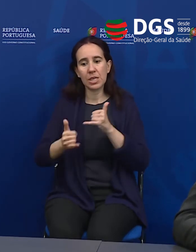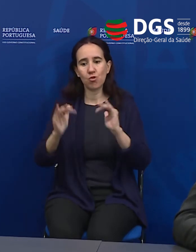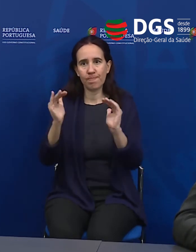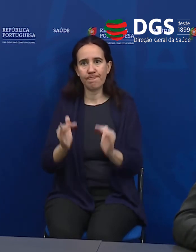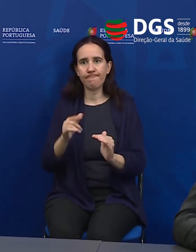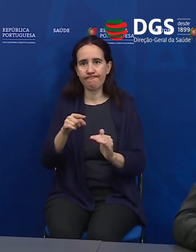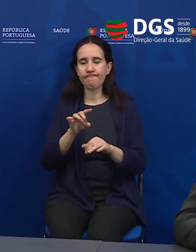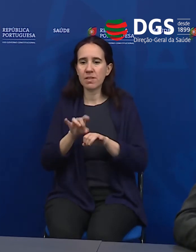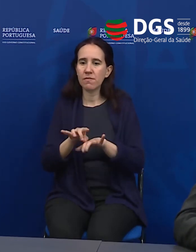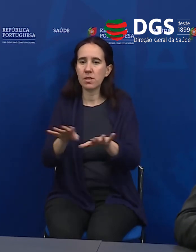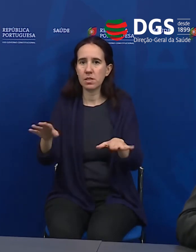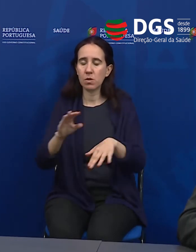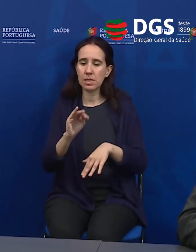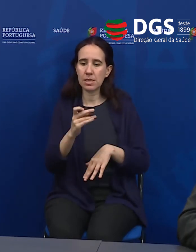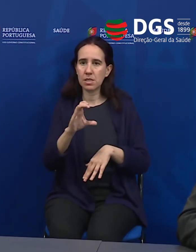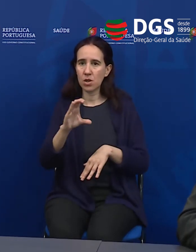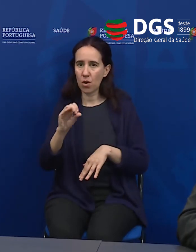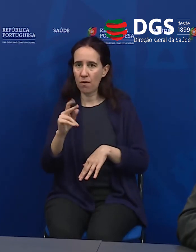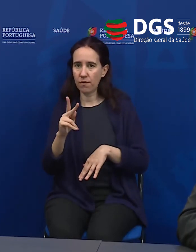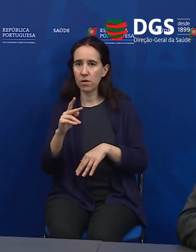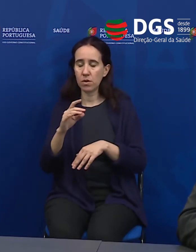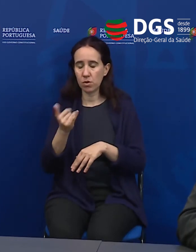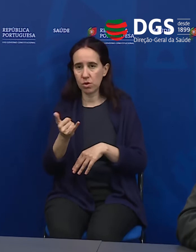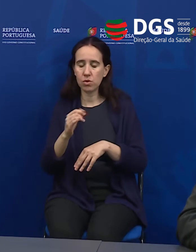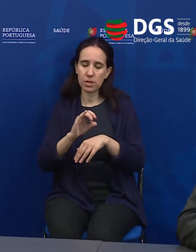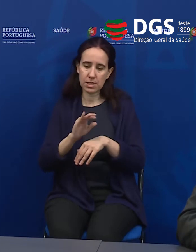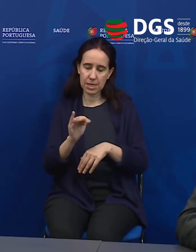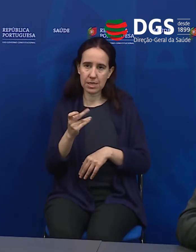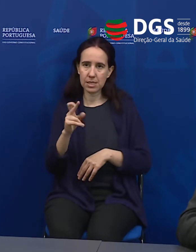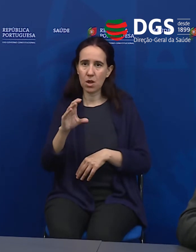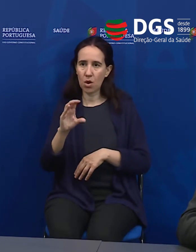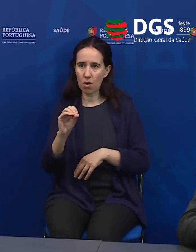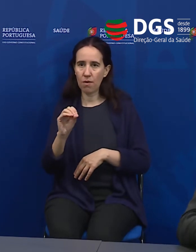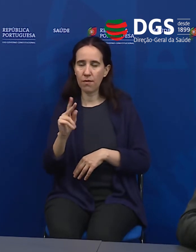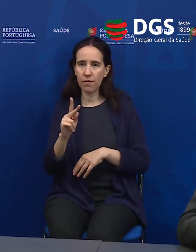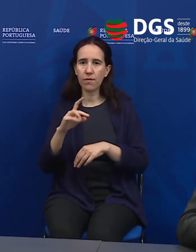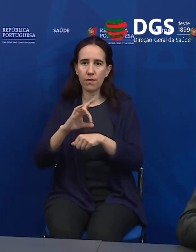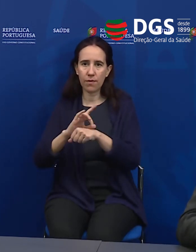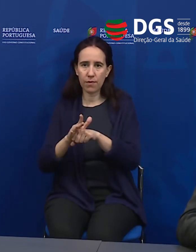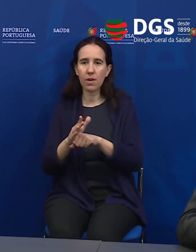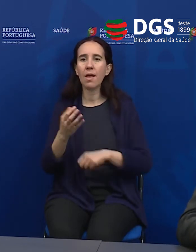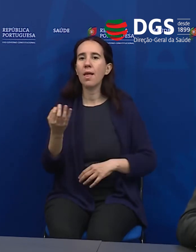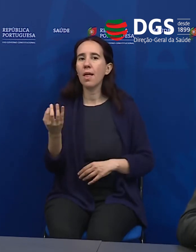desta infecção por SARS-CoV-2, SARS-CoV, é de facto